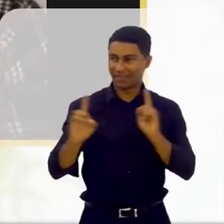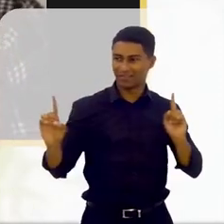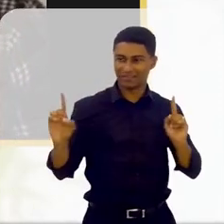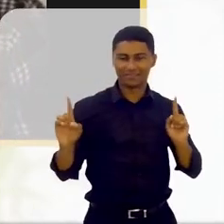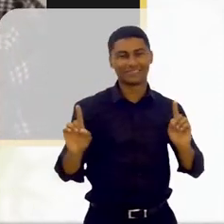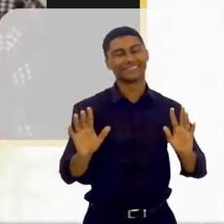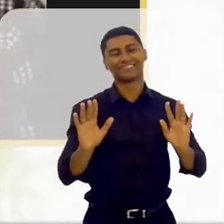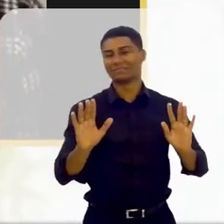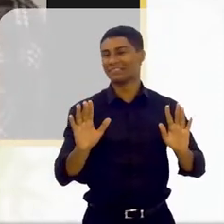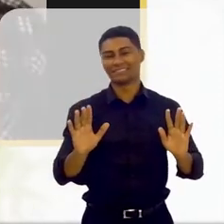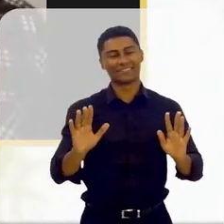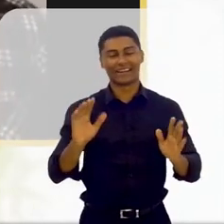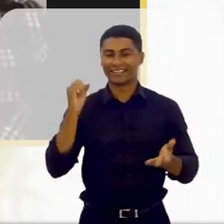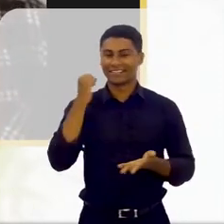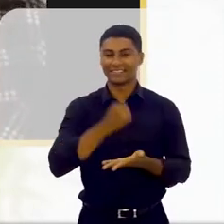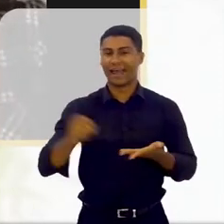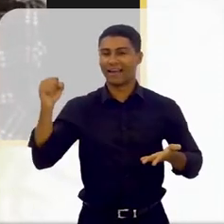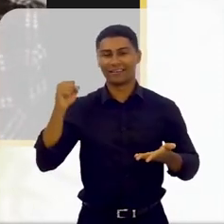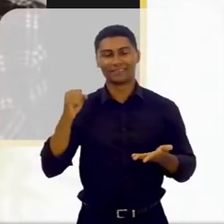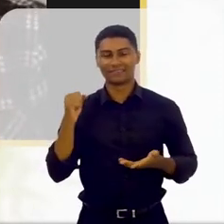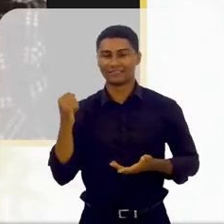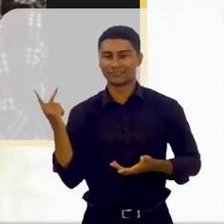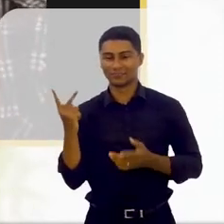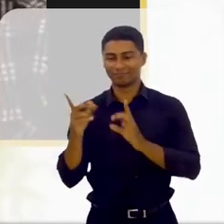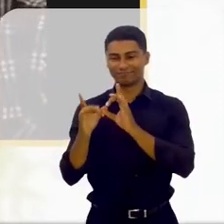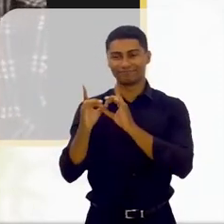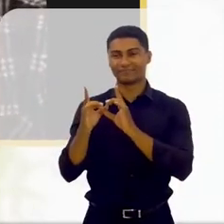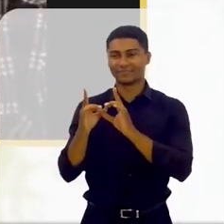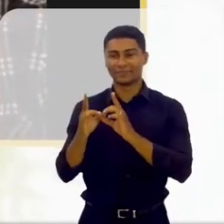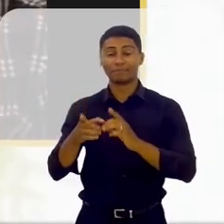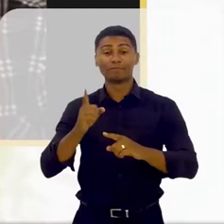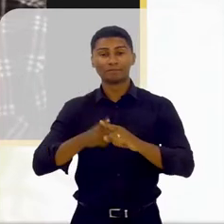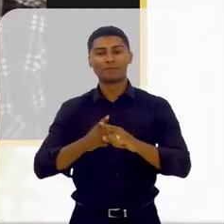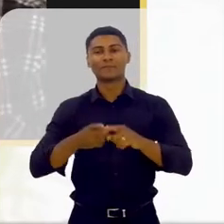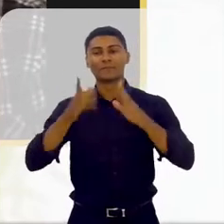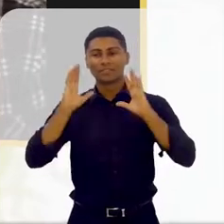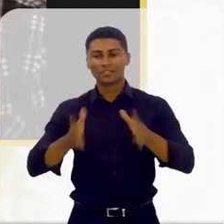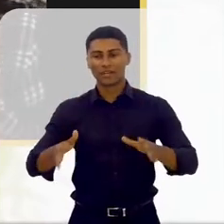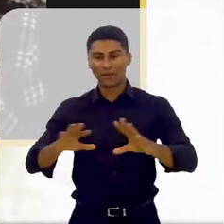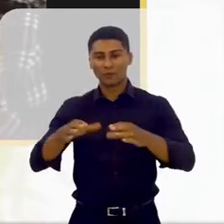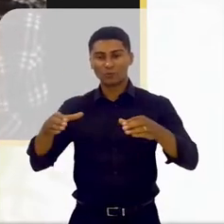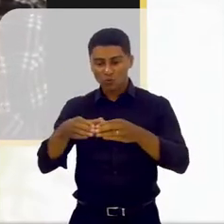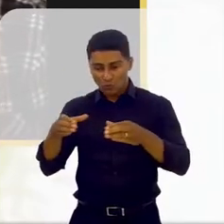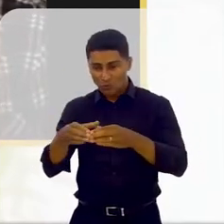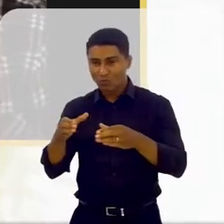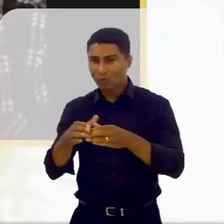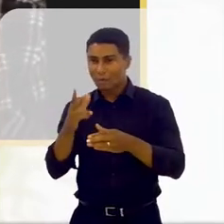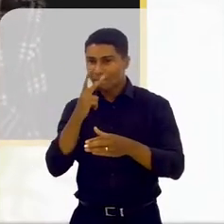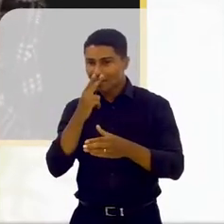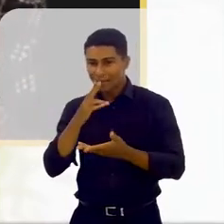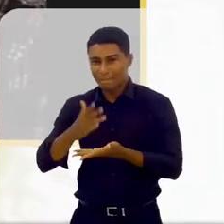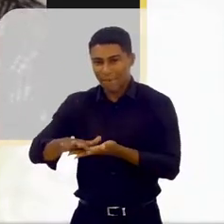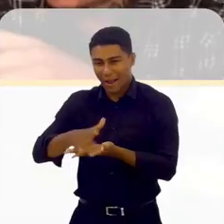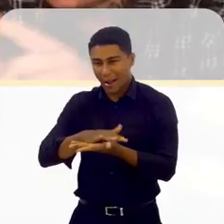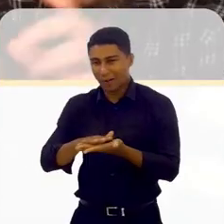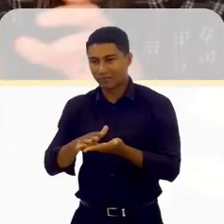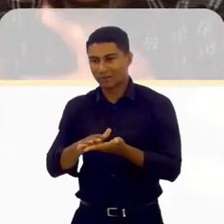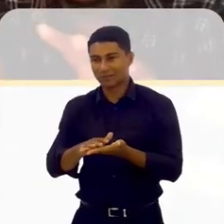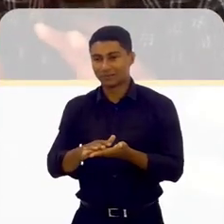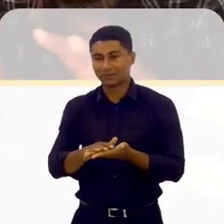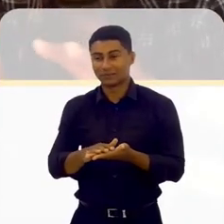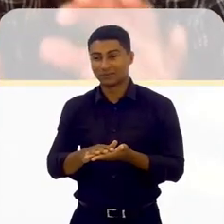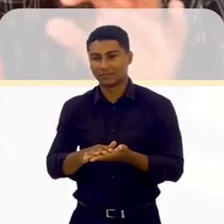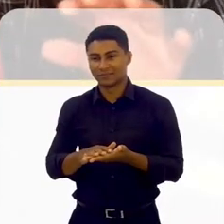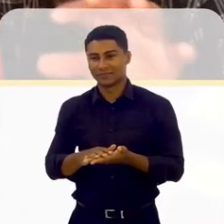não, já era. A dupla já estava formada já. Porque a gente já tinha feito um grupo de pagode, assim, entre aspas, Só, né? mas só